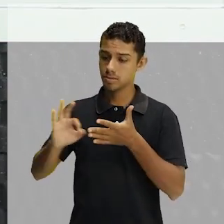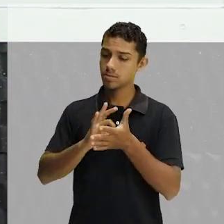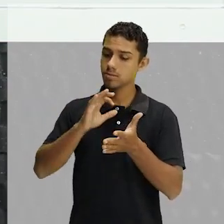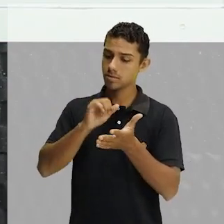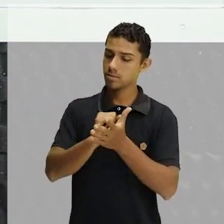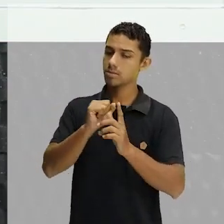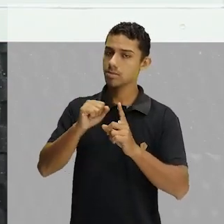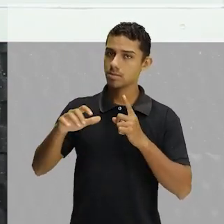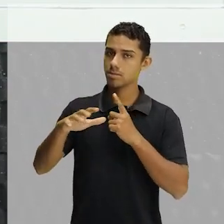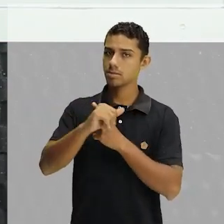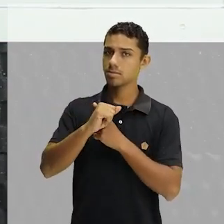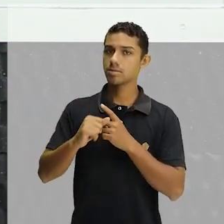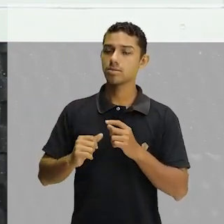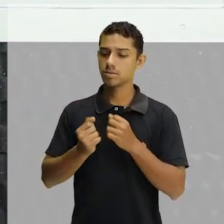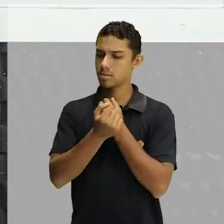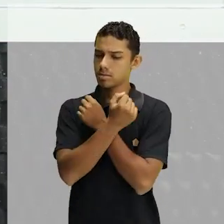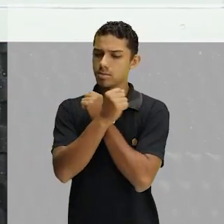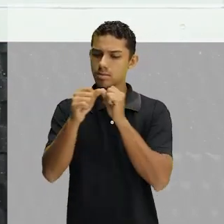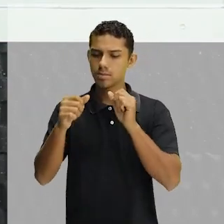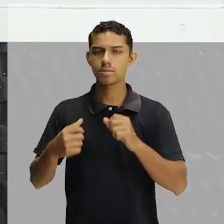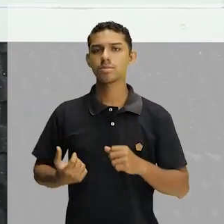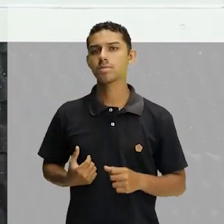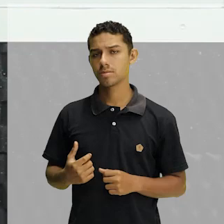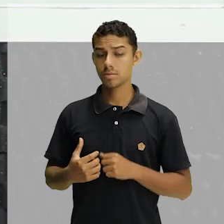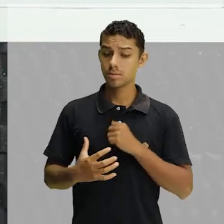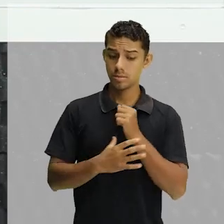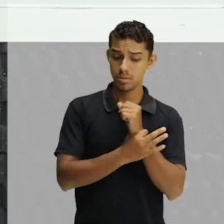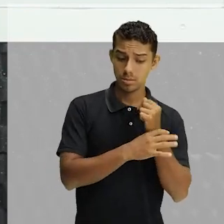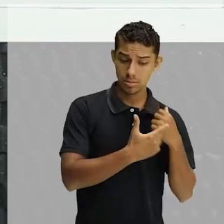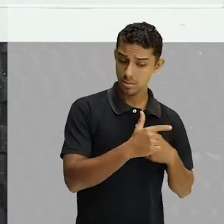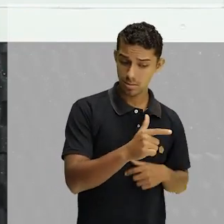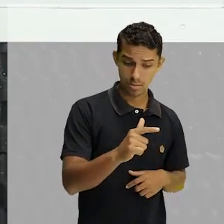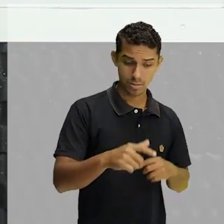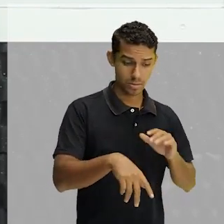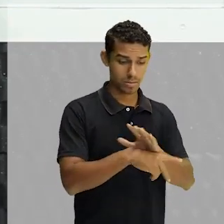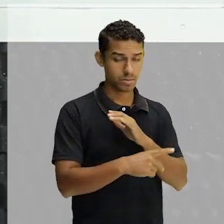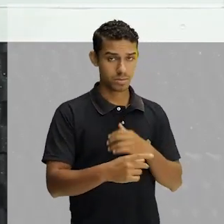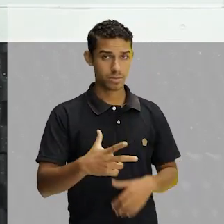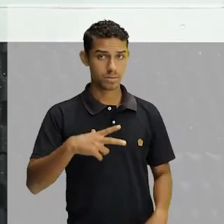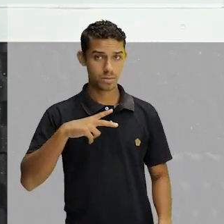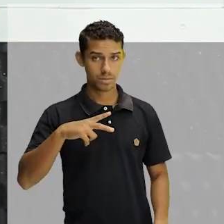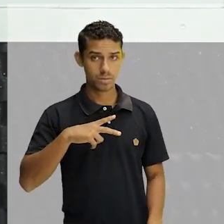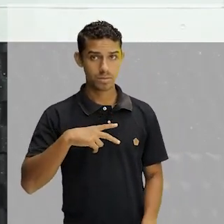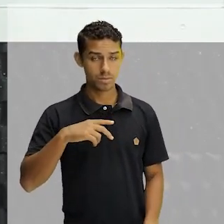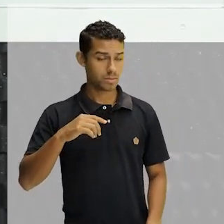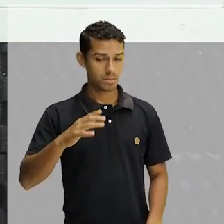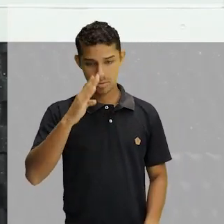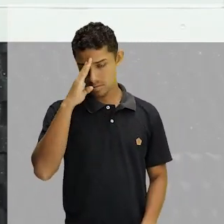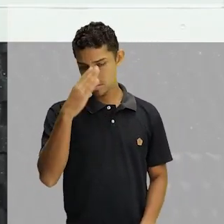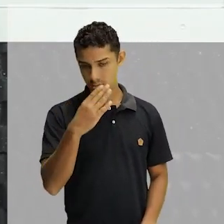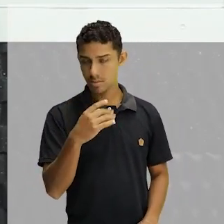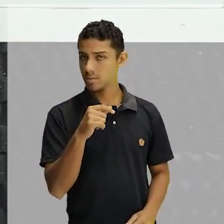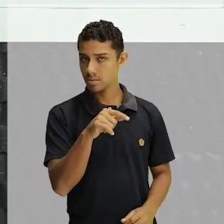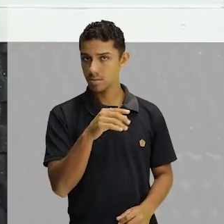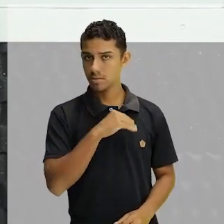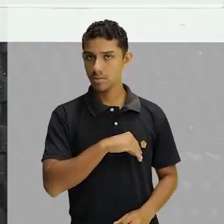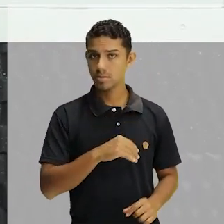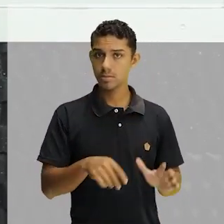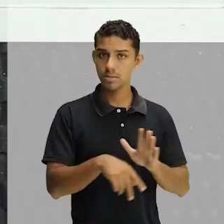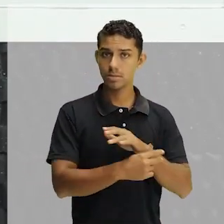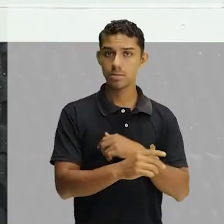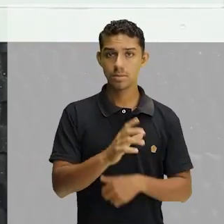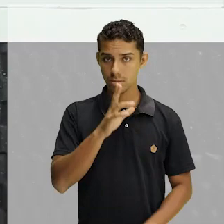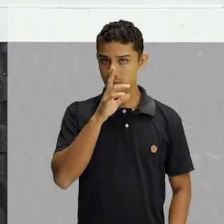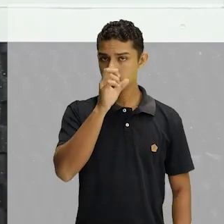contrato. Apesar da liberdade, a insegurança em relação à propriedade privada, principalmente, é um tema